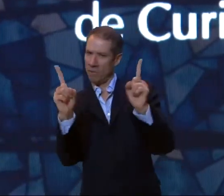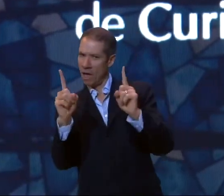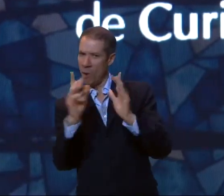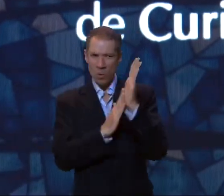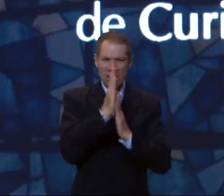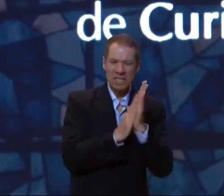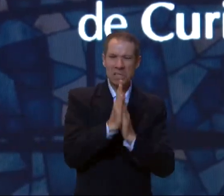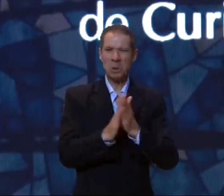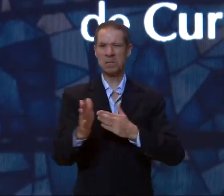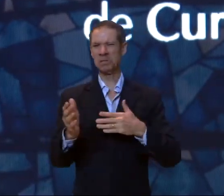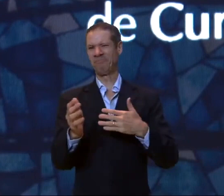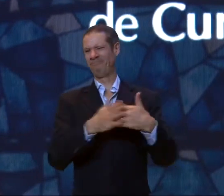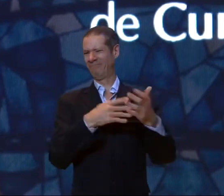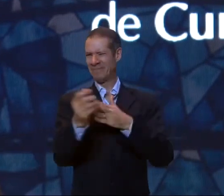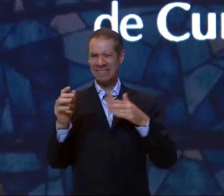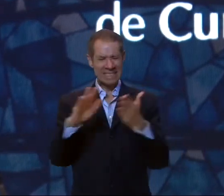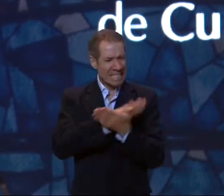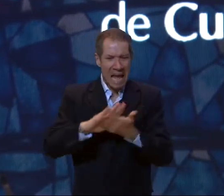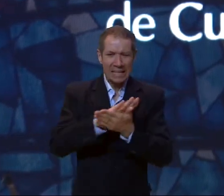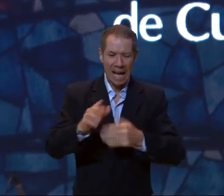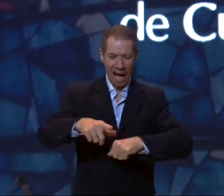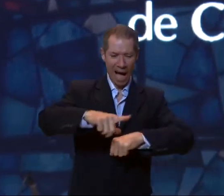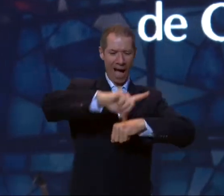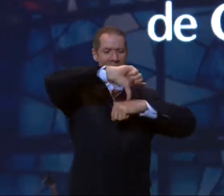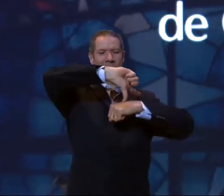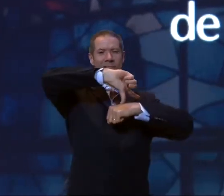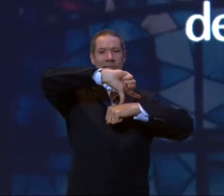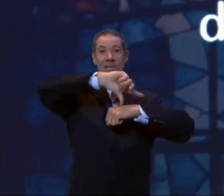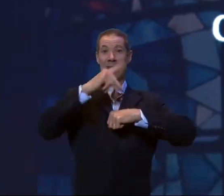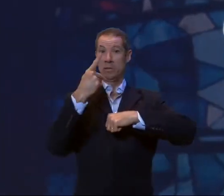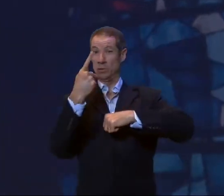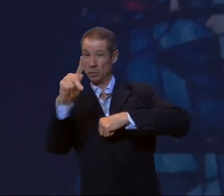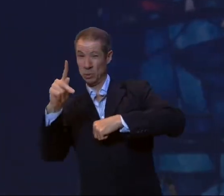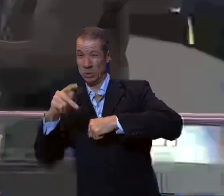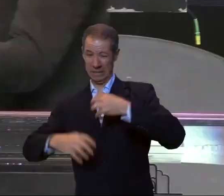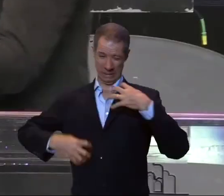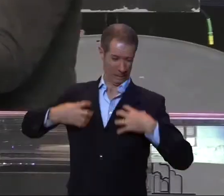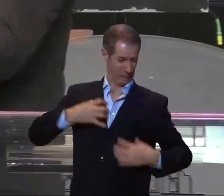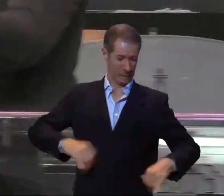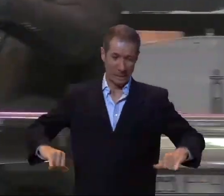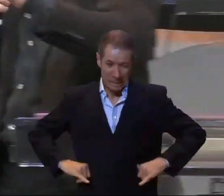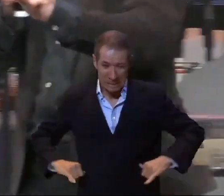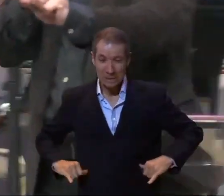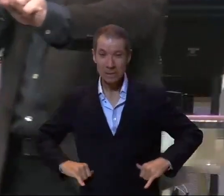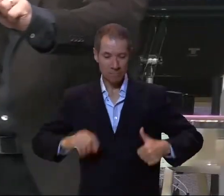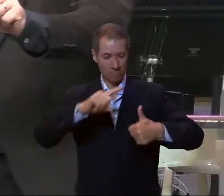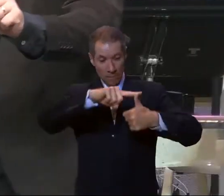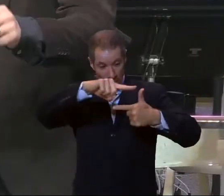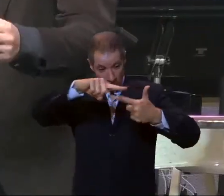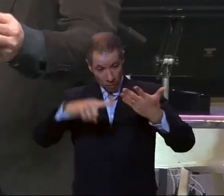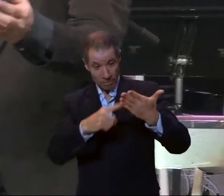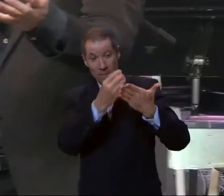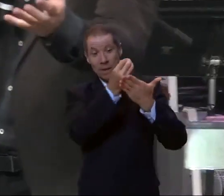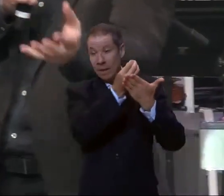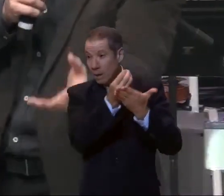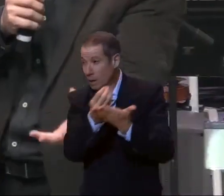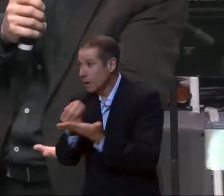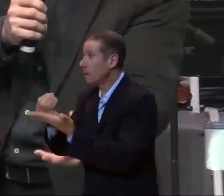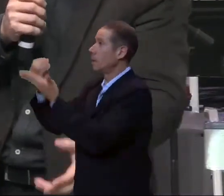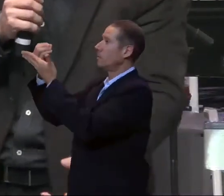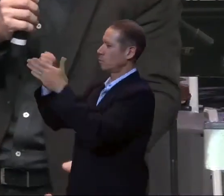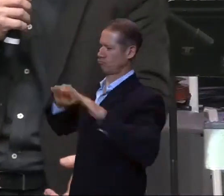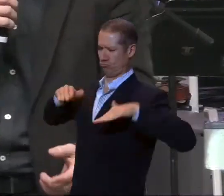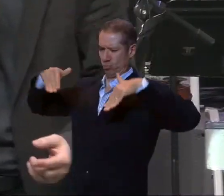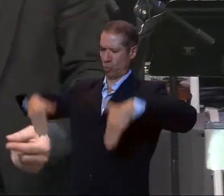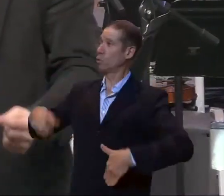por coisa alguma, antes levem as suas tribulações diante do trono de Deus, com ações